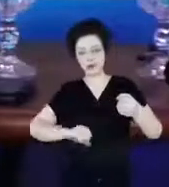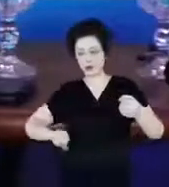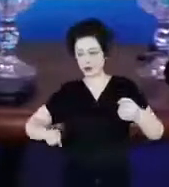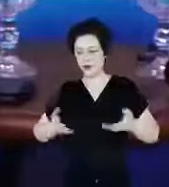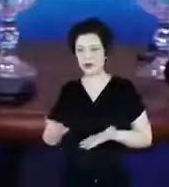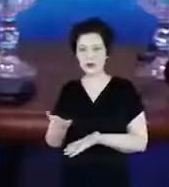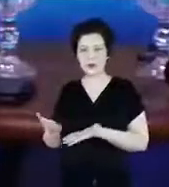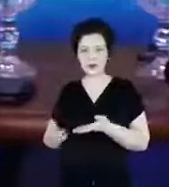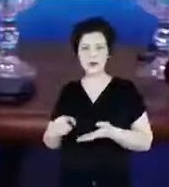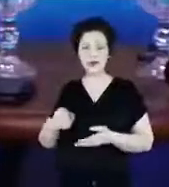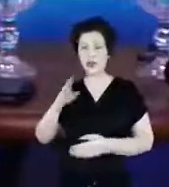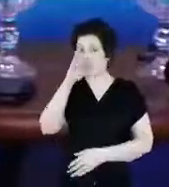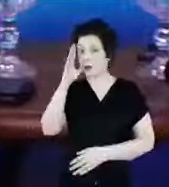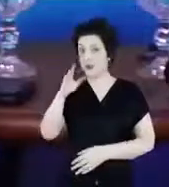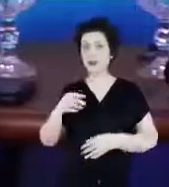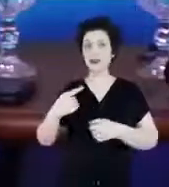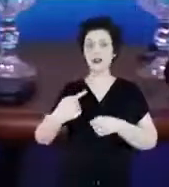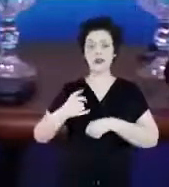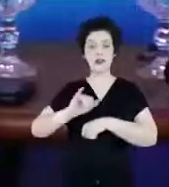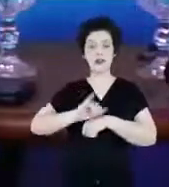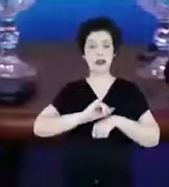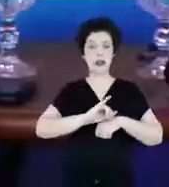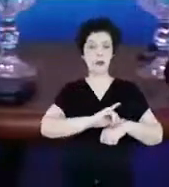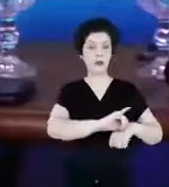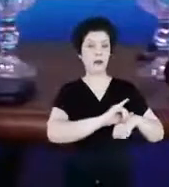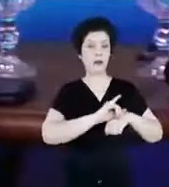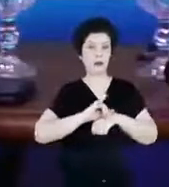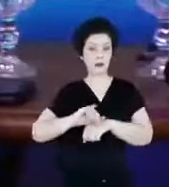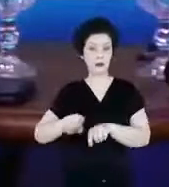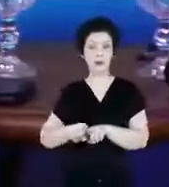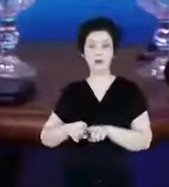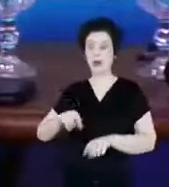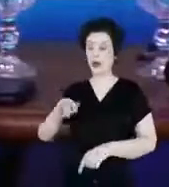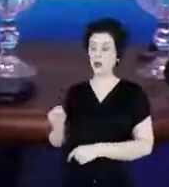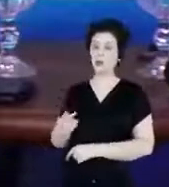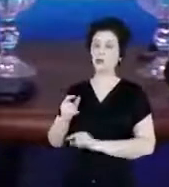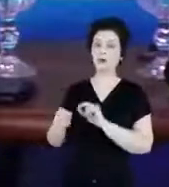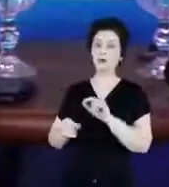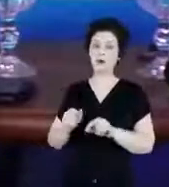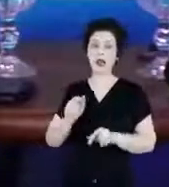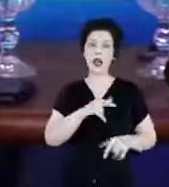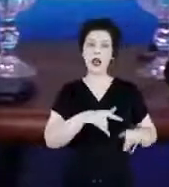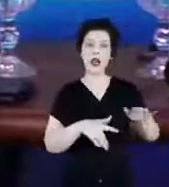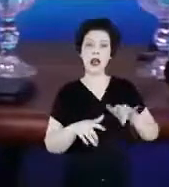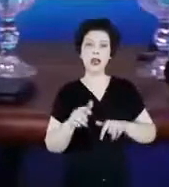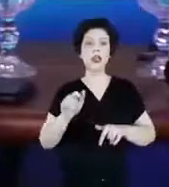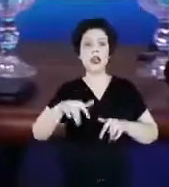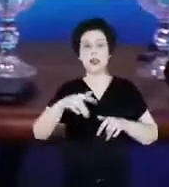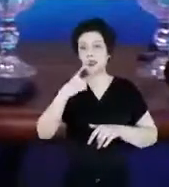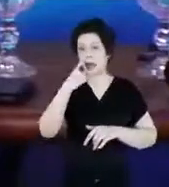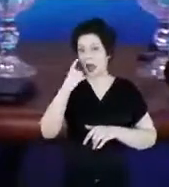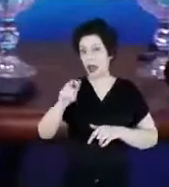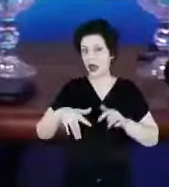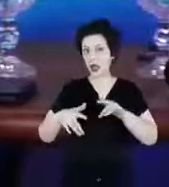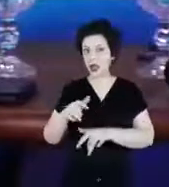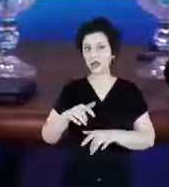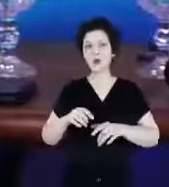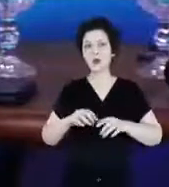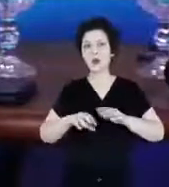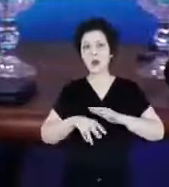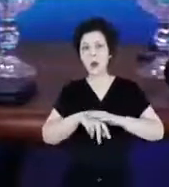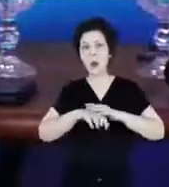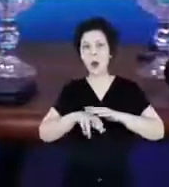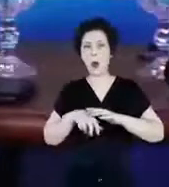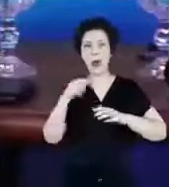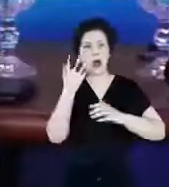principalmente nas metrópoles e na grande cidade, como também do aproveitamento do lixo orgânico. Então, eu acho que são desafios que estão aí colocados,